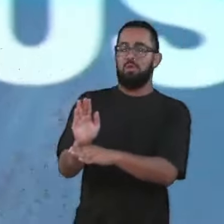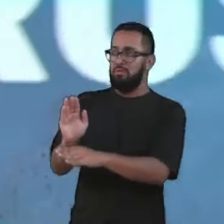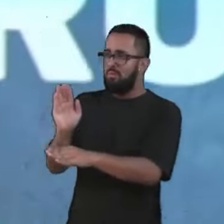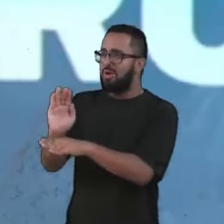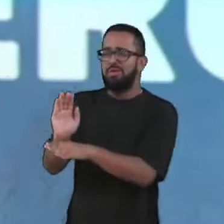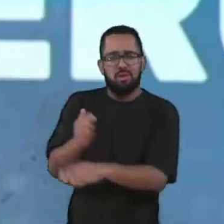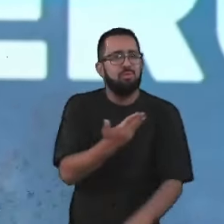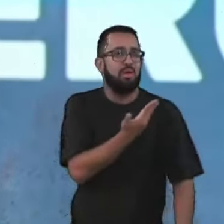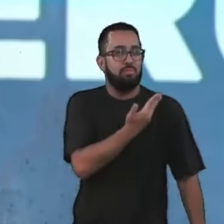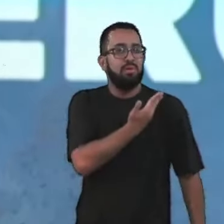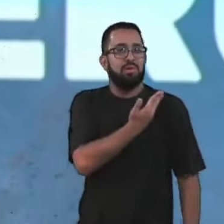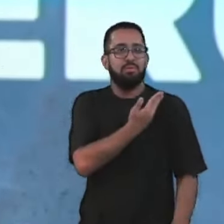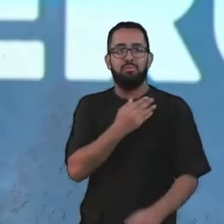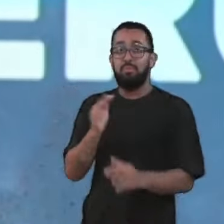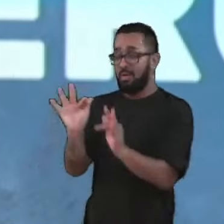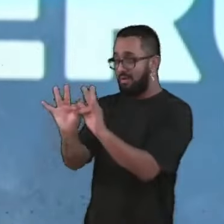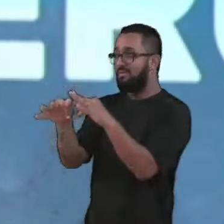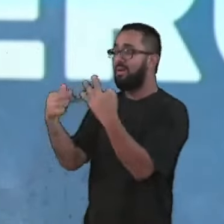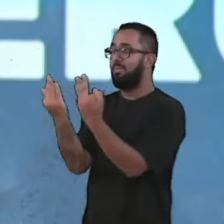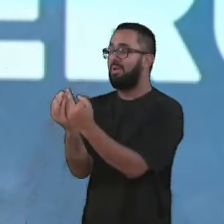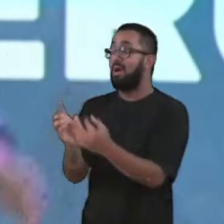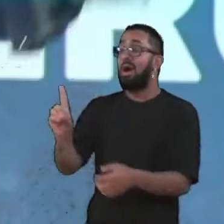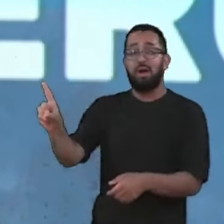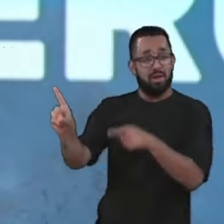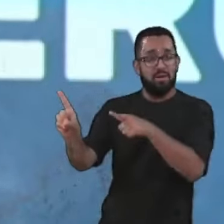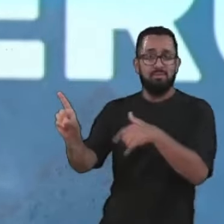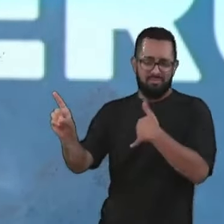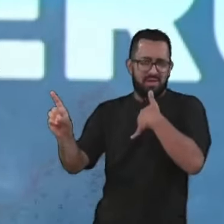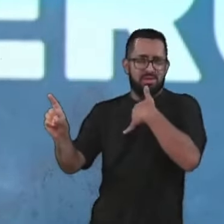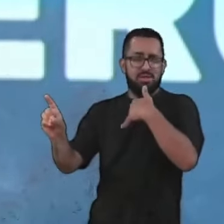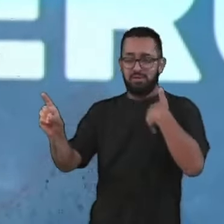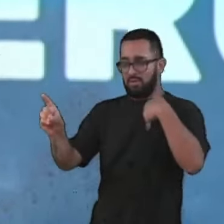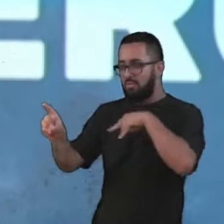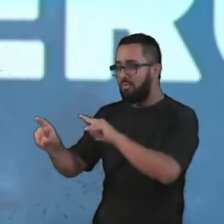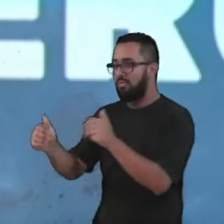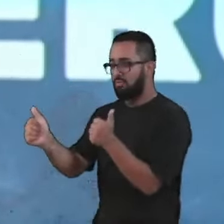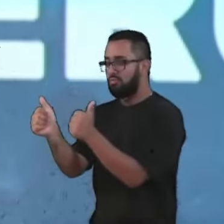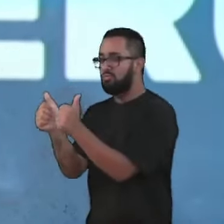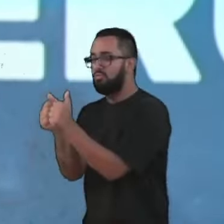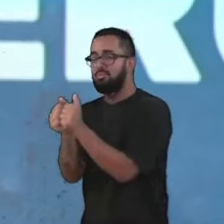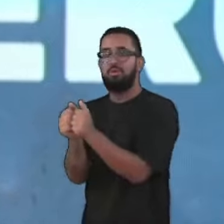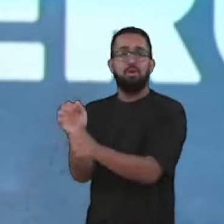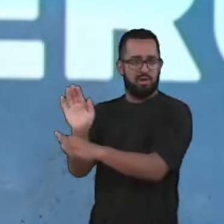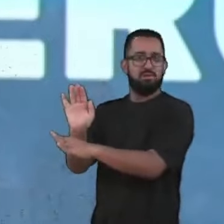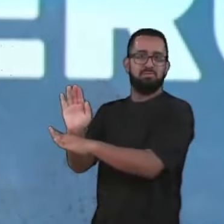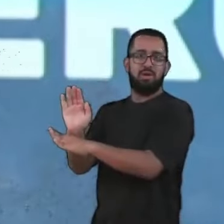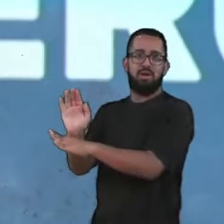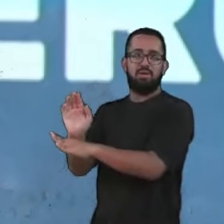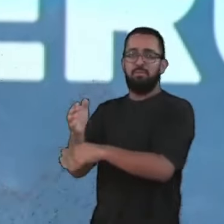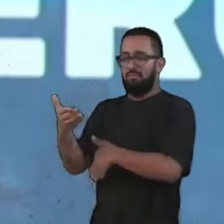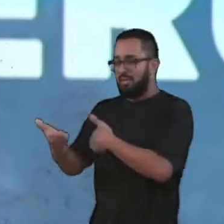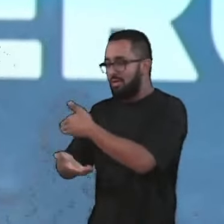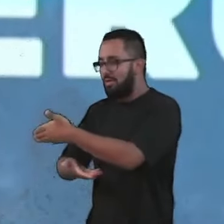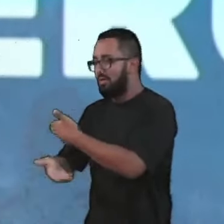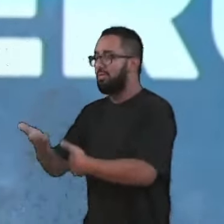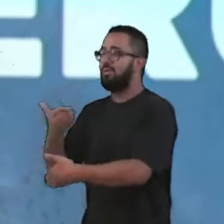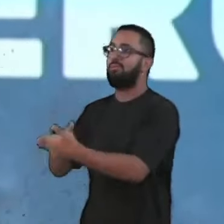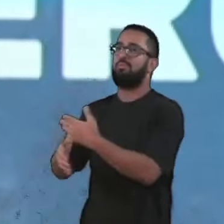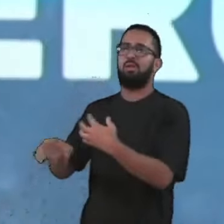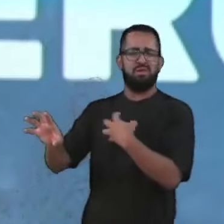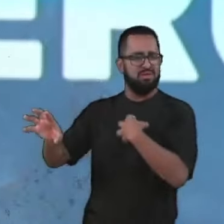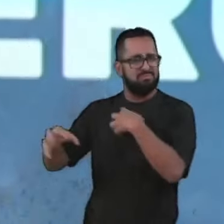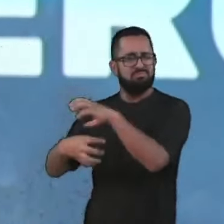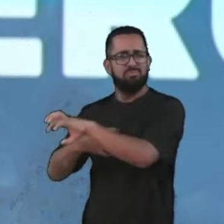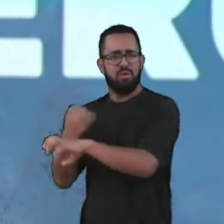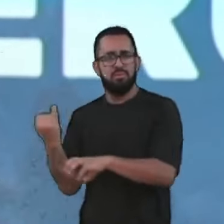Você vai começar a experimentar a alegria do Senhor. Entra nos atos do Senhor logo pela manhã cantando ao Senhor. Se encha